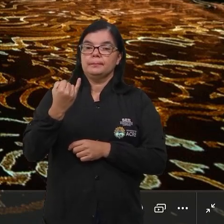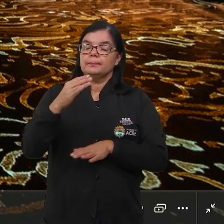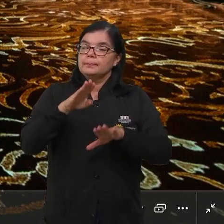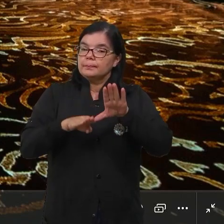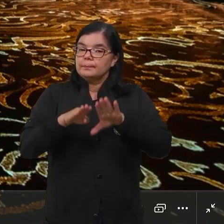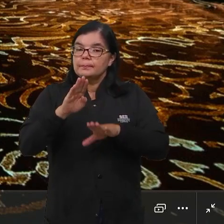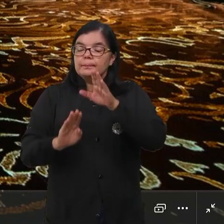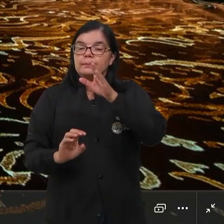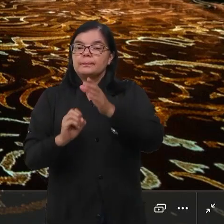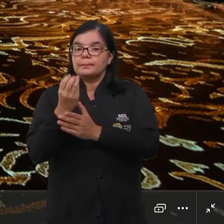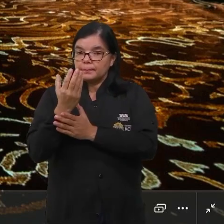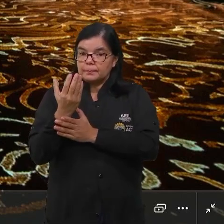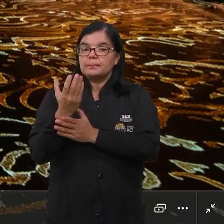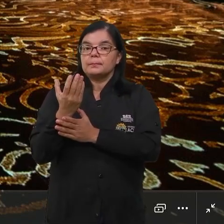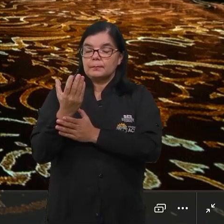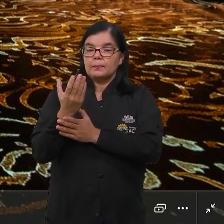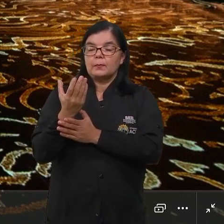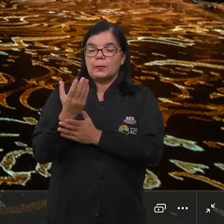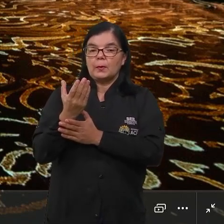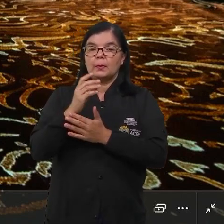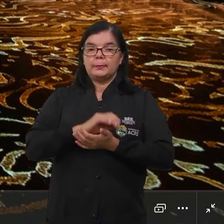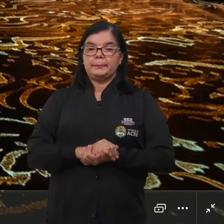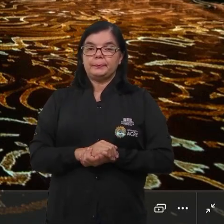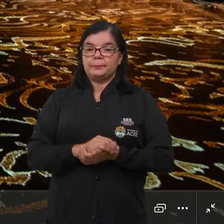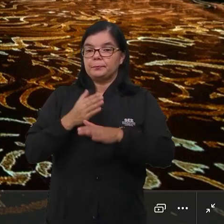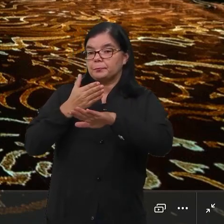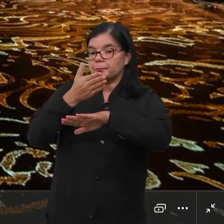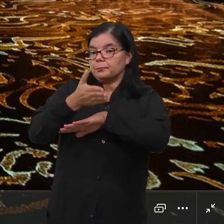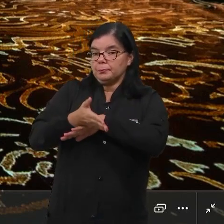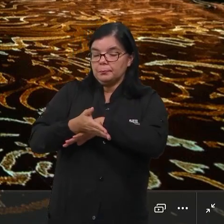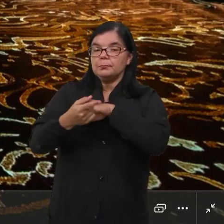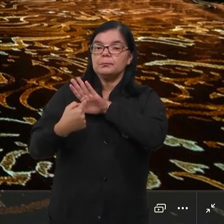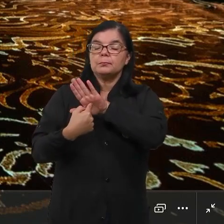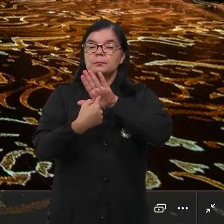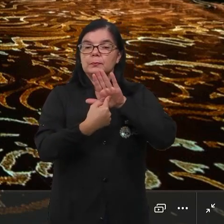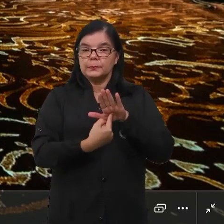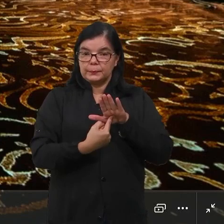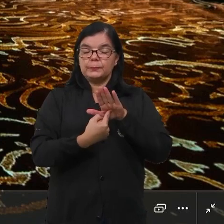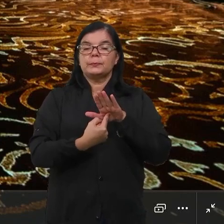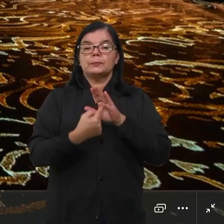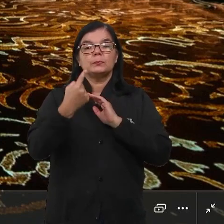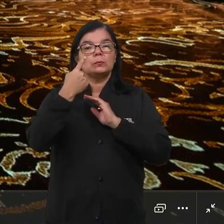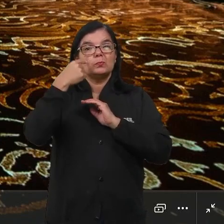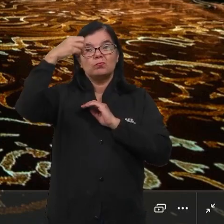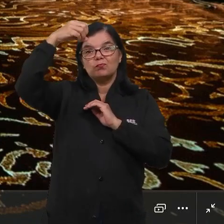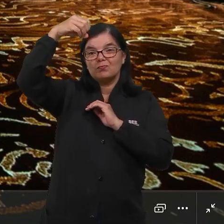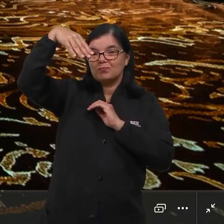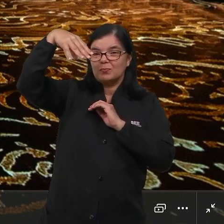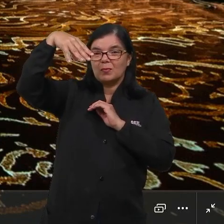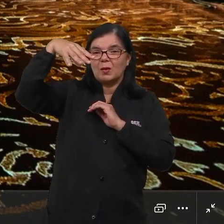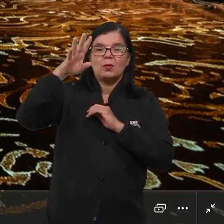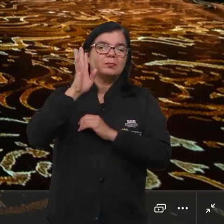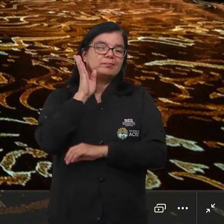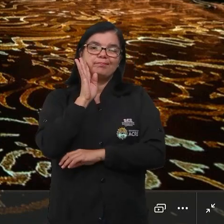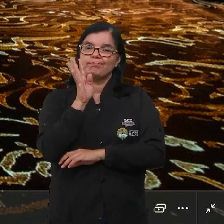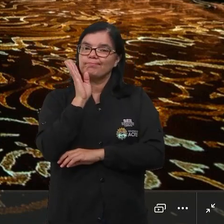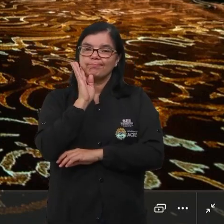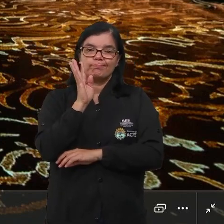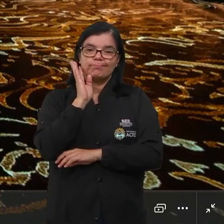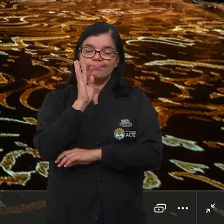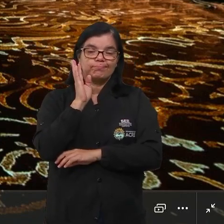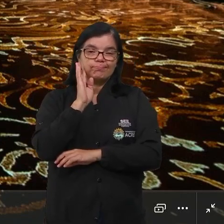vezes acontece da gente ir para uma exposição e a iluminação não ser legal